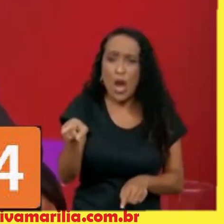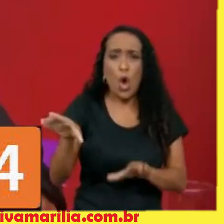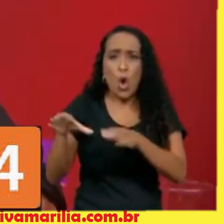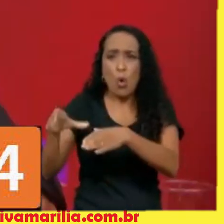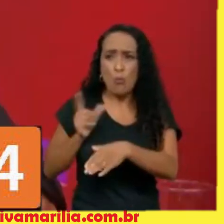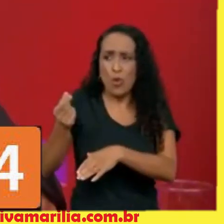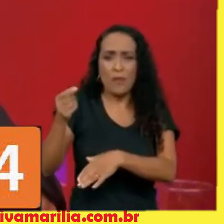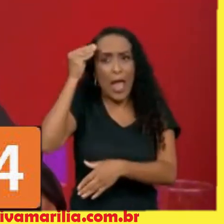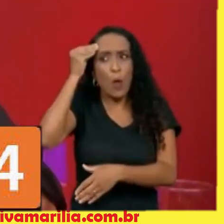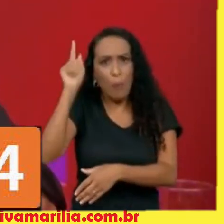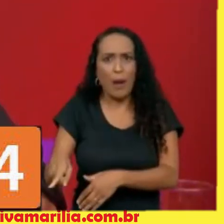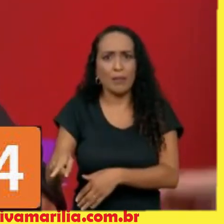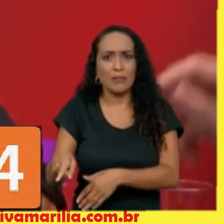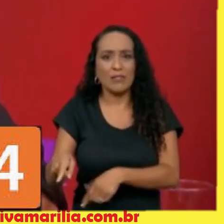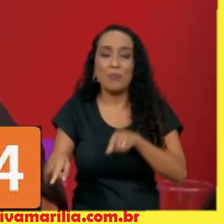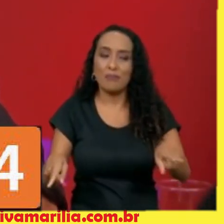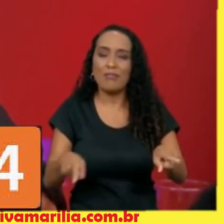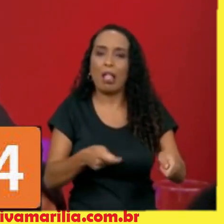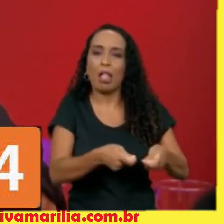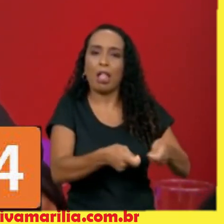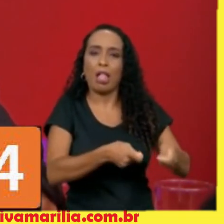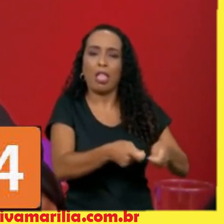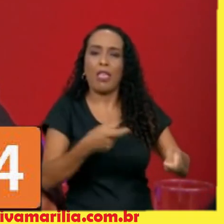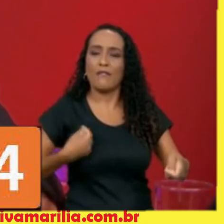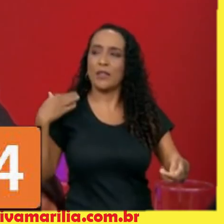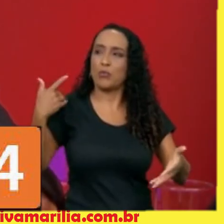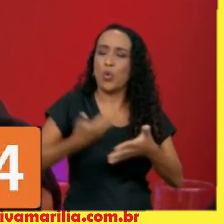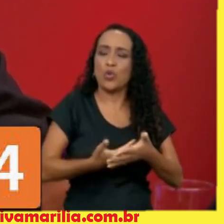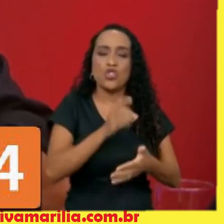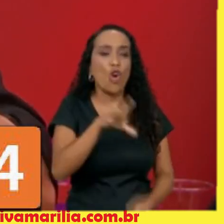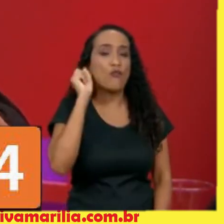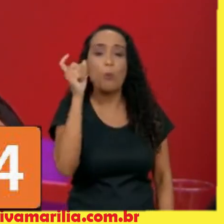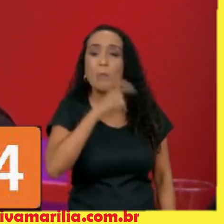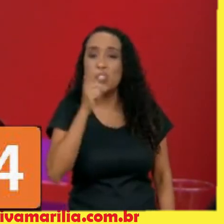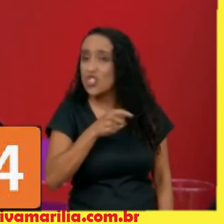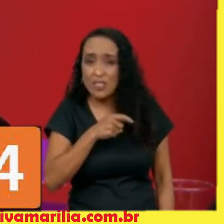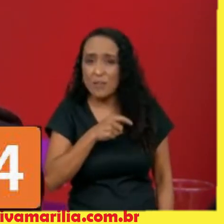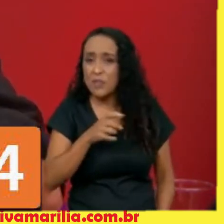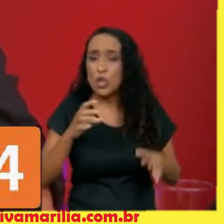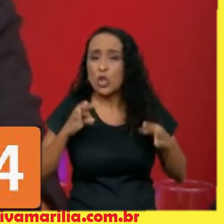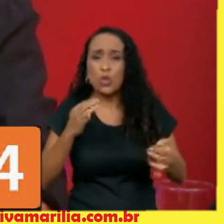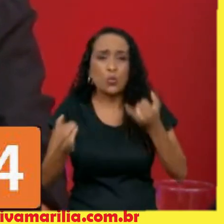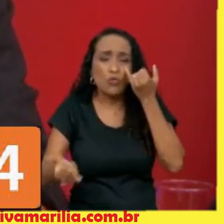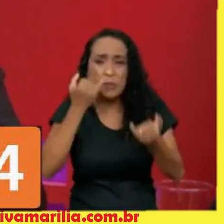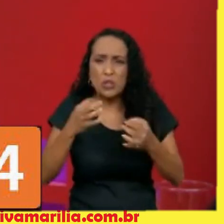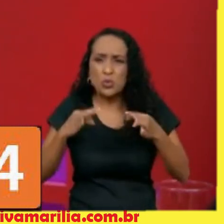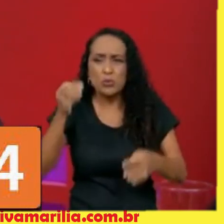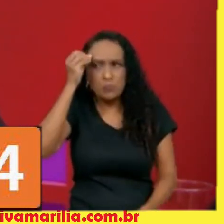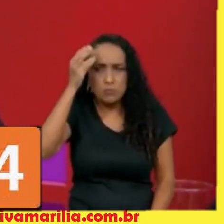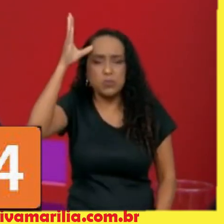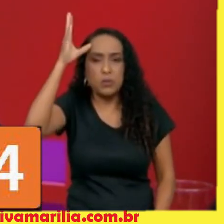Porque ele foi manipulado a vida inteira e só ouviu mentira. Entende? Toda informação e todo conhecimento